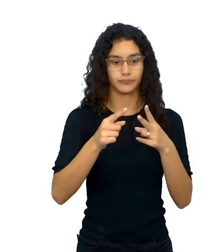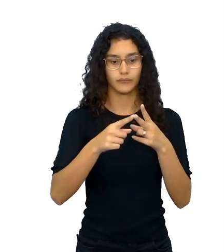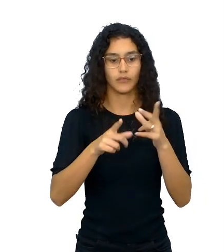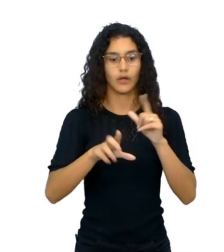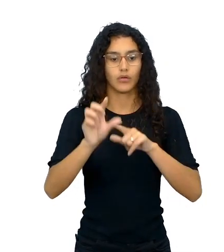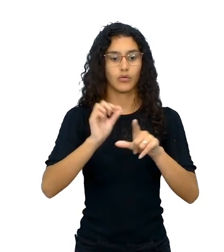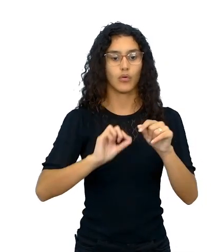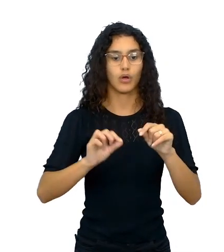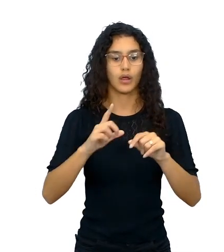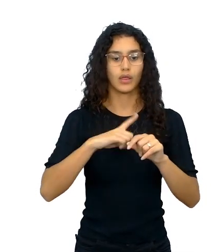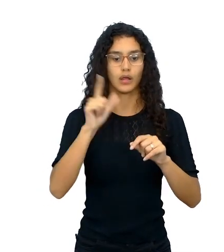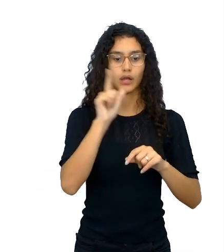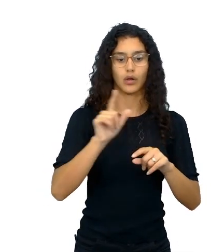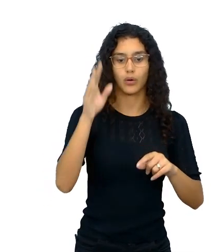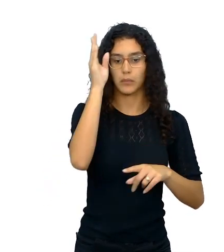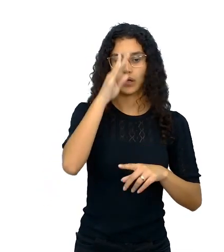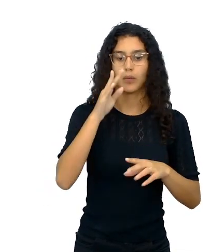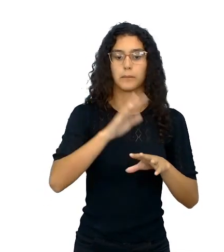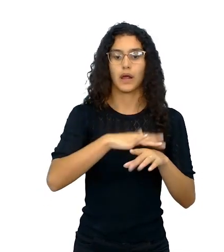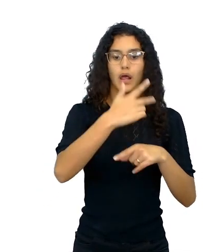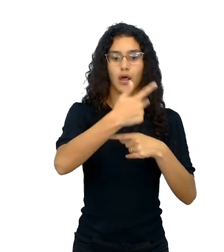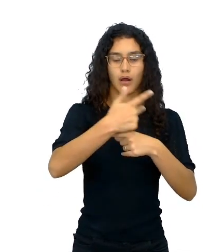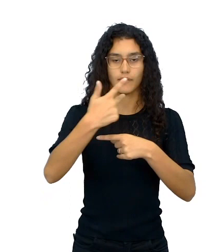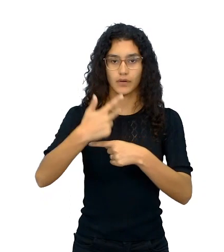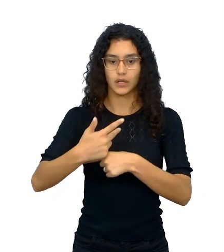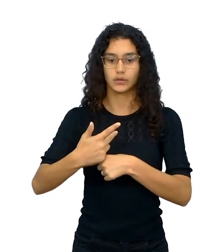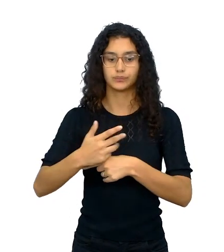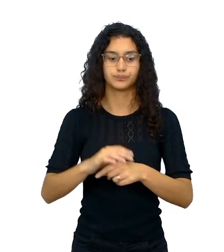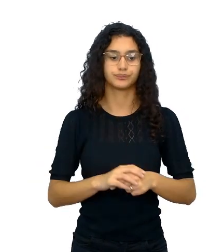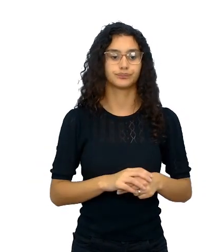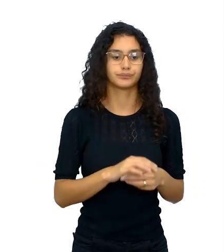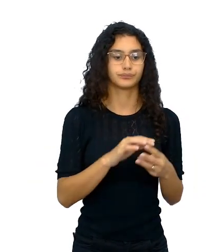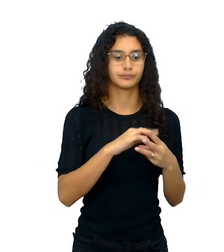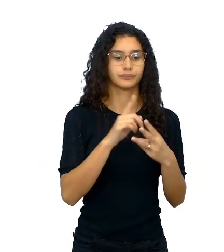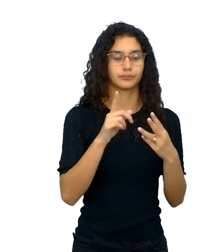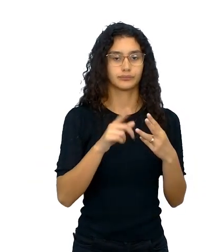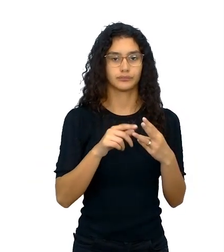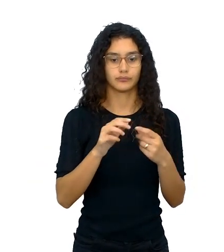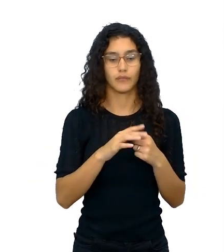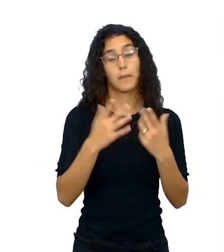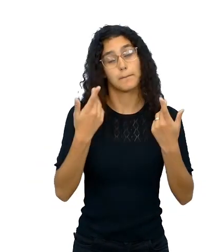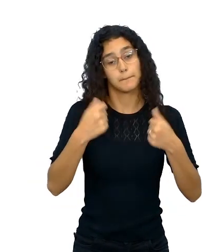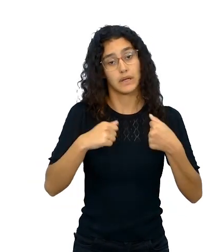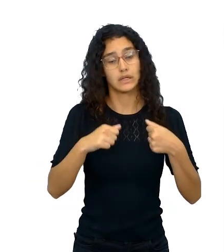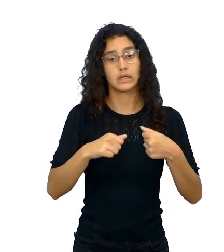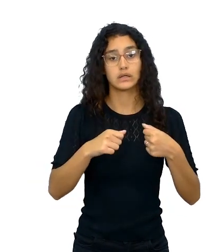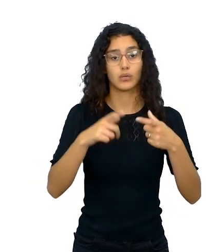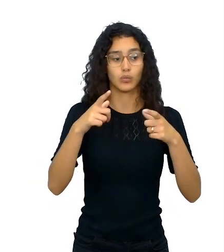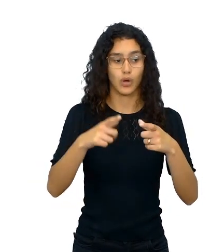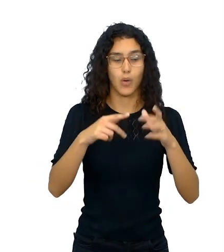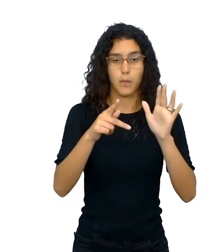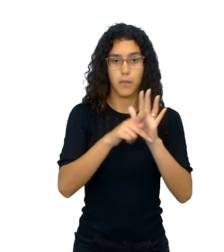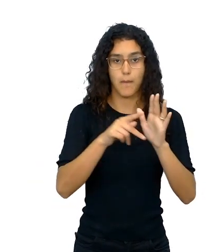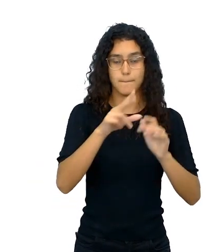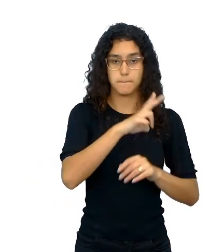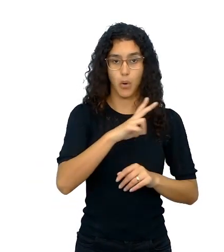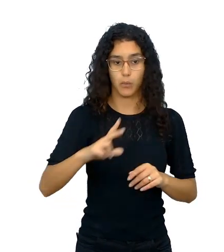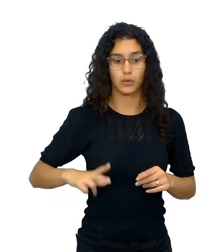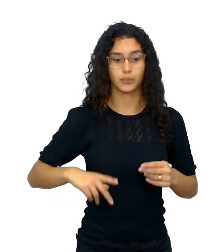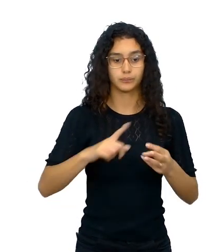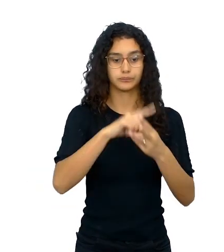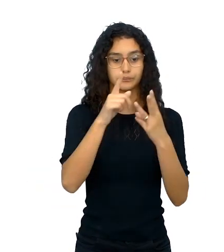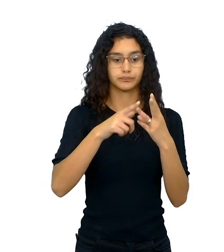escolha de uma obra da literatura brasileira para ser gravada em domínio público, é necessário que seja uma obra de domínio público, né?